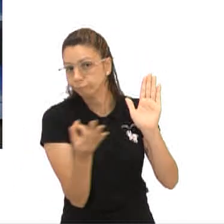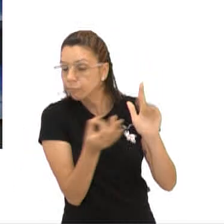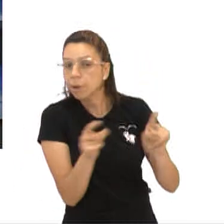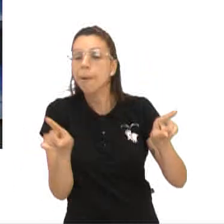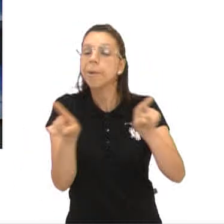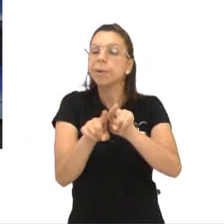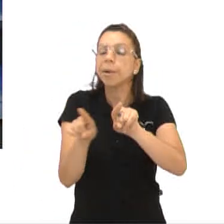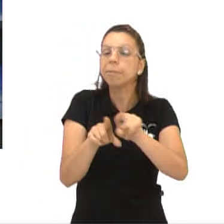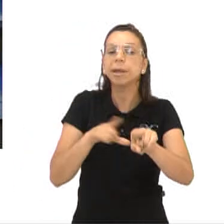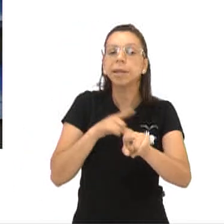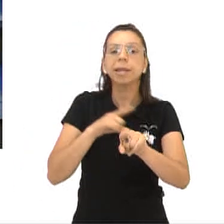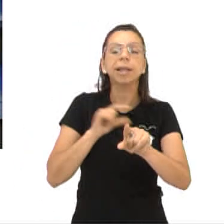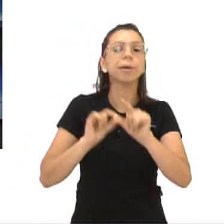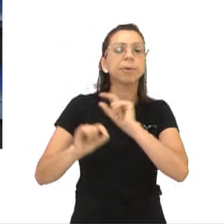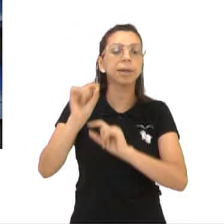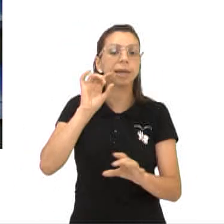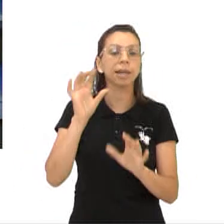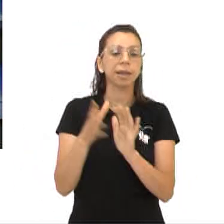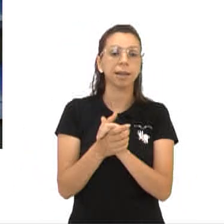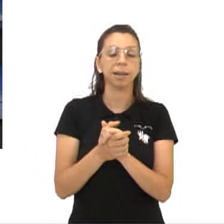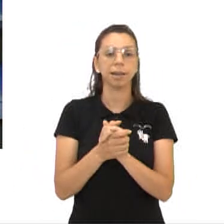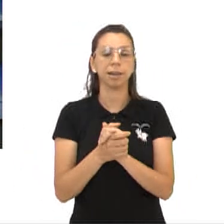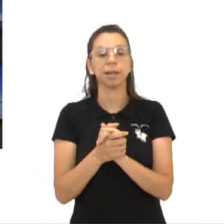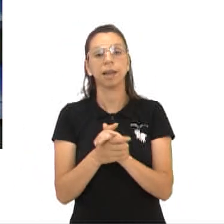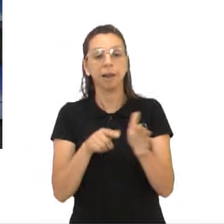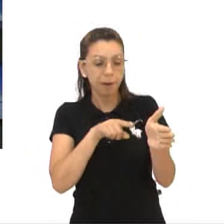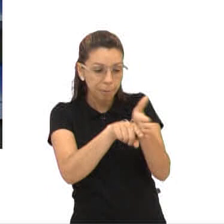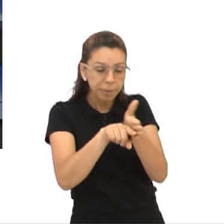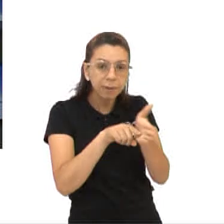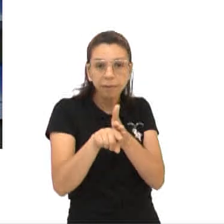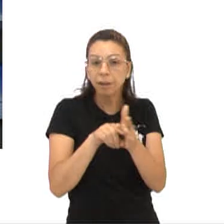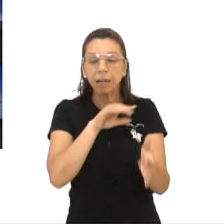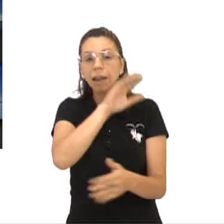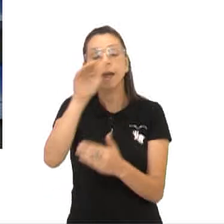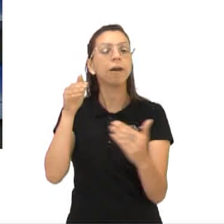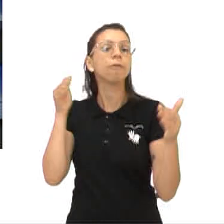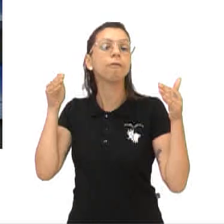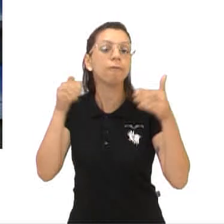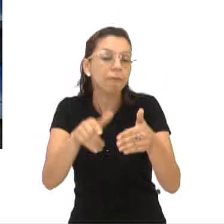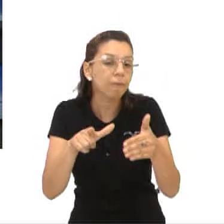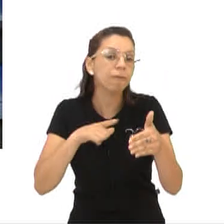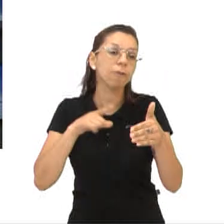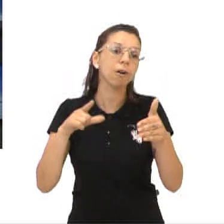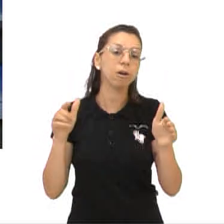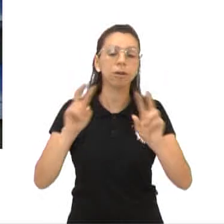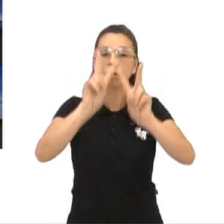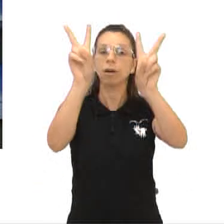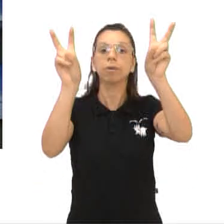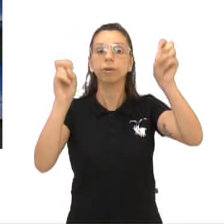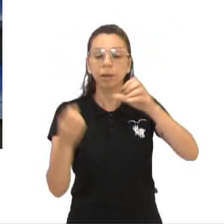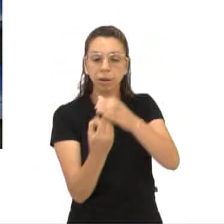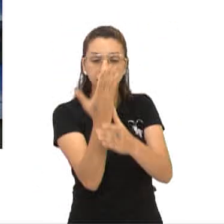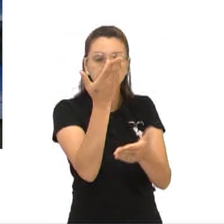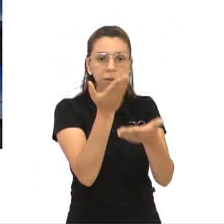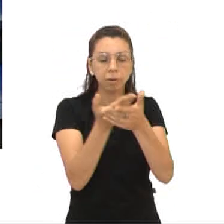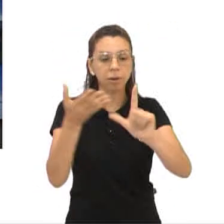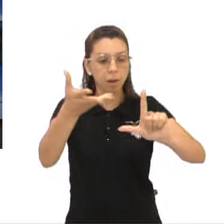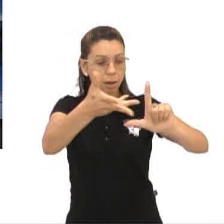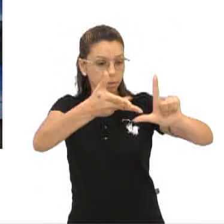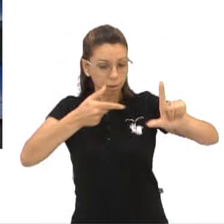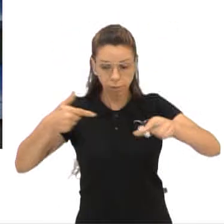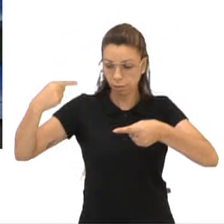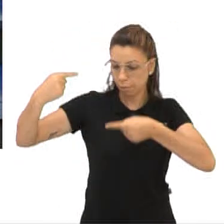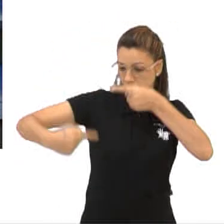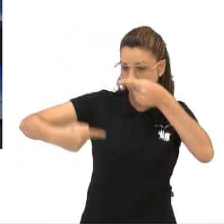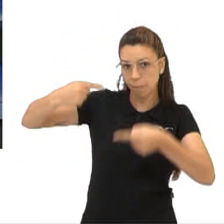grande especialista para falar do tema selecionado por nós, para vocês, alunos, que é o tema estética,